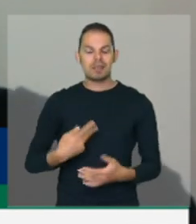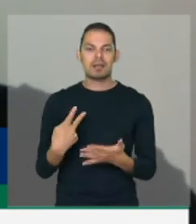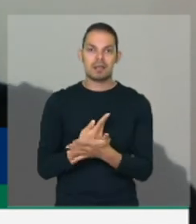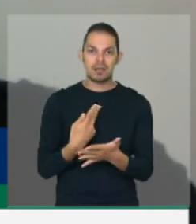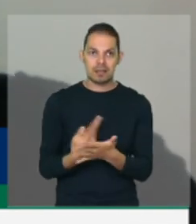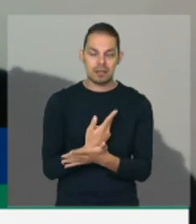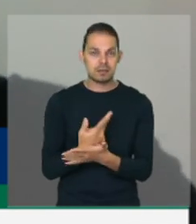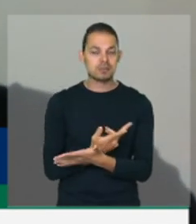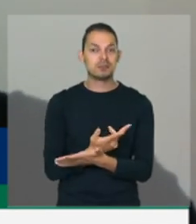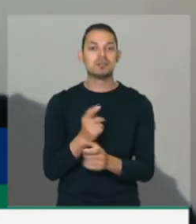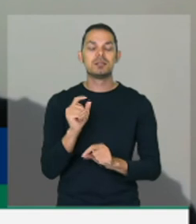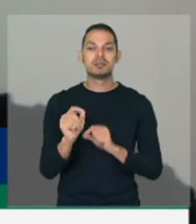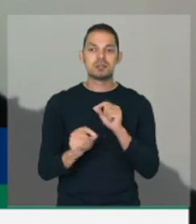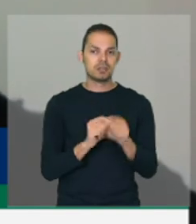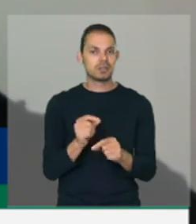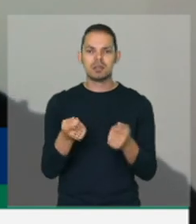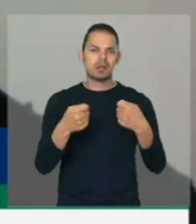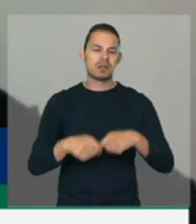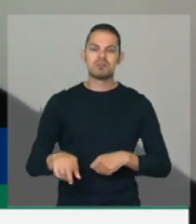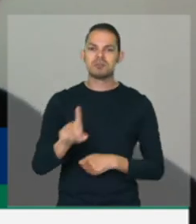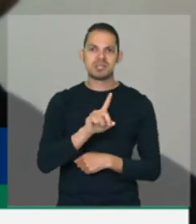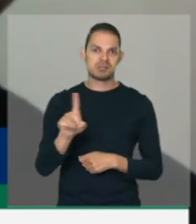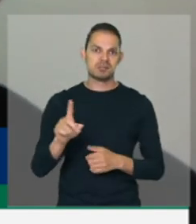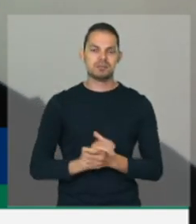e totalmente desnecessária.